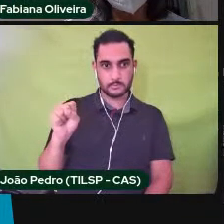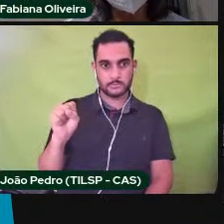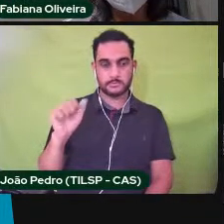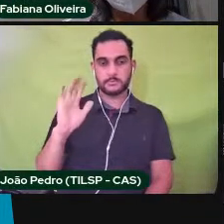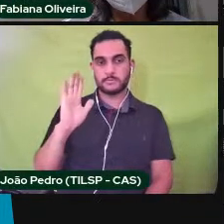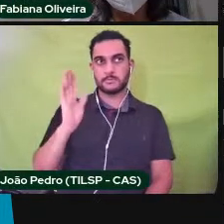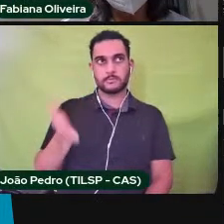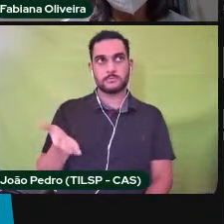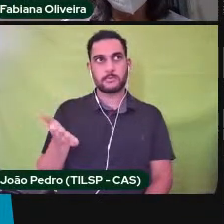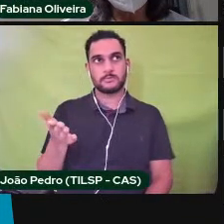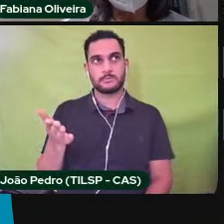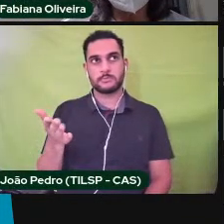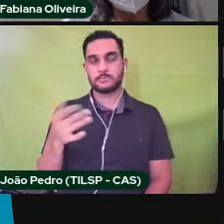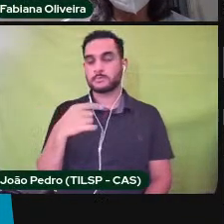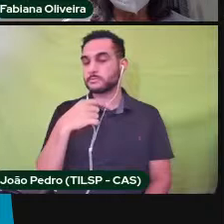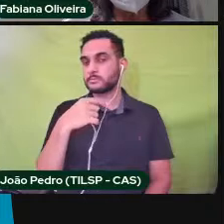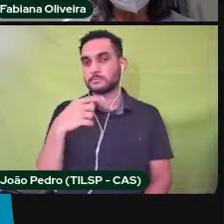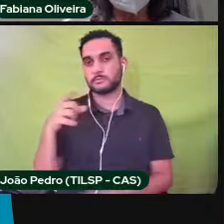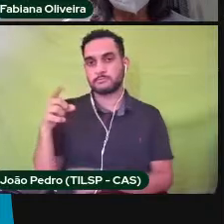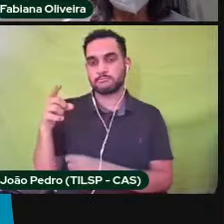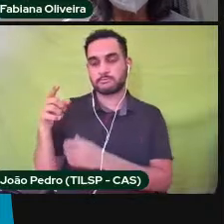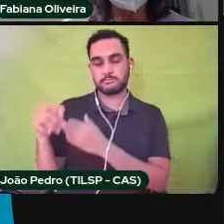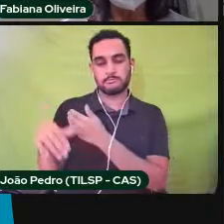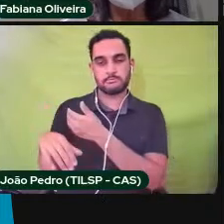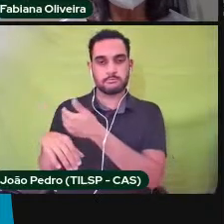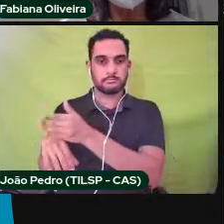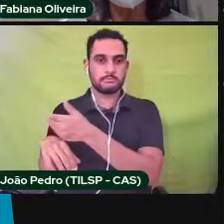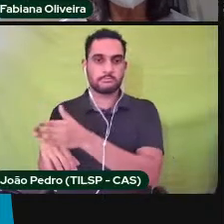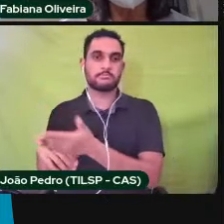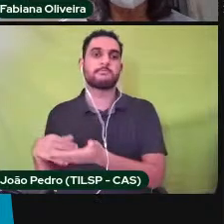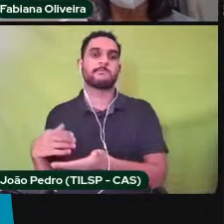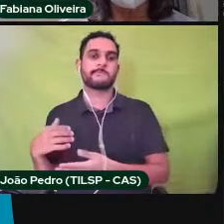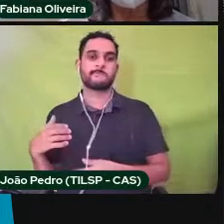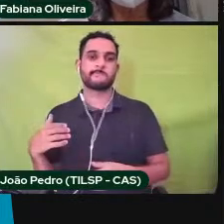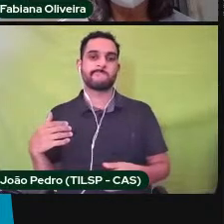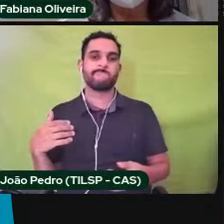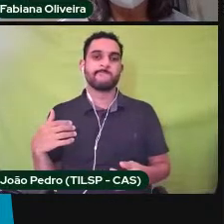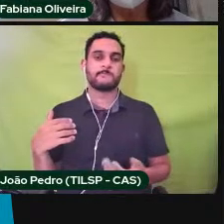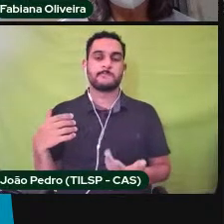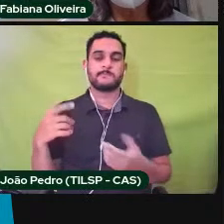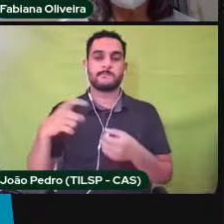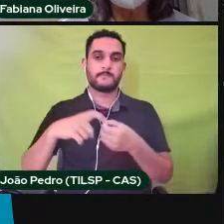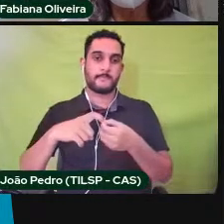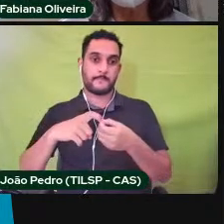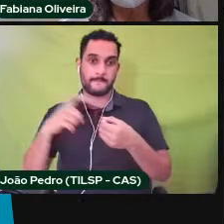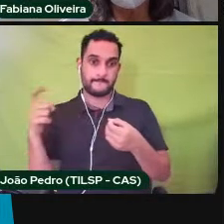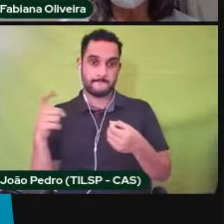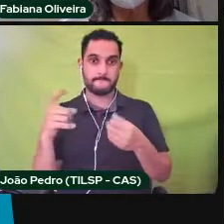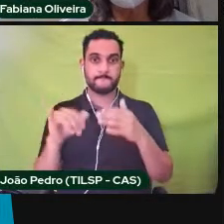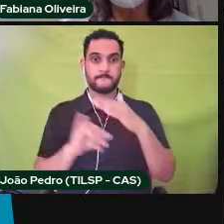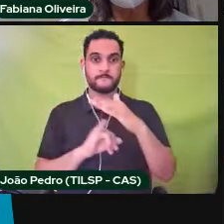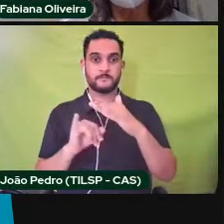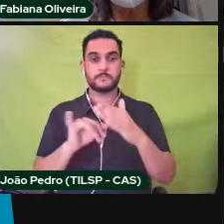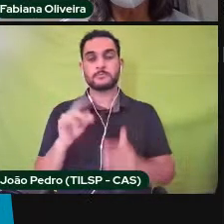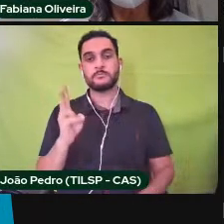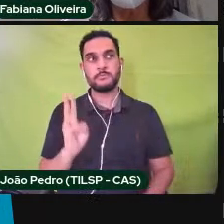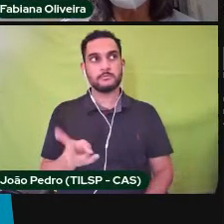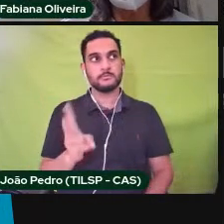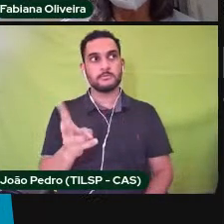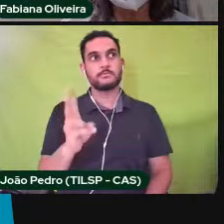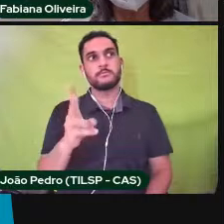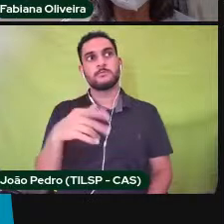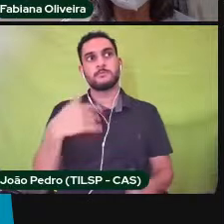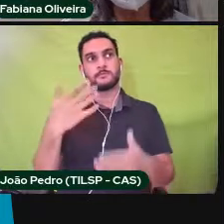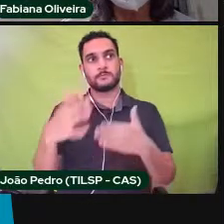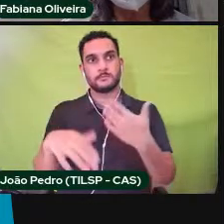processo. Muitas delas eram desligadas das instituições para poder ela dar sequência e concluir seu ciclo de vida